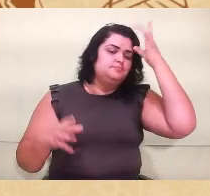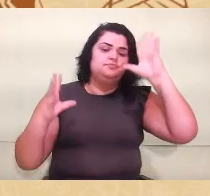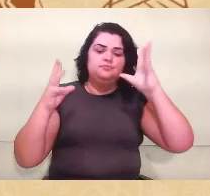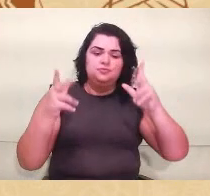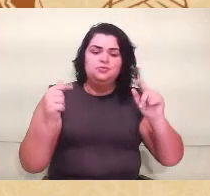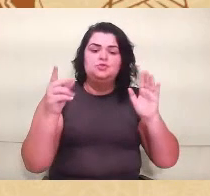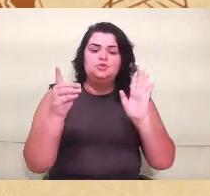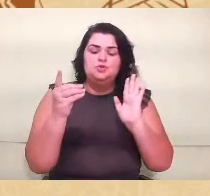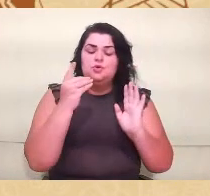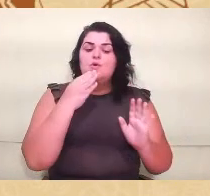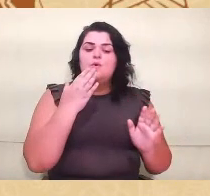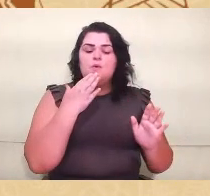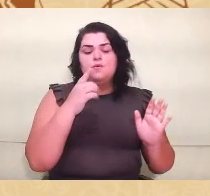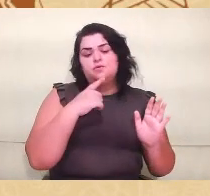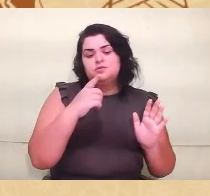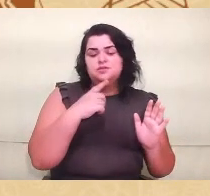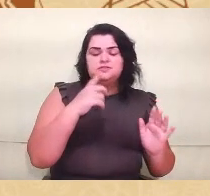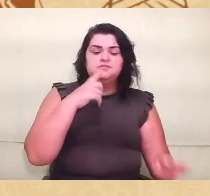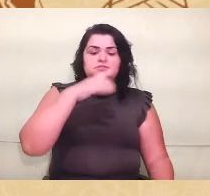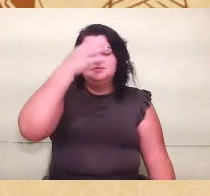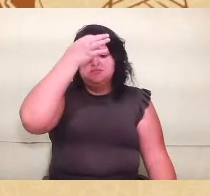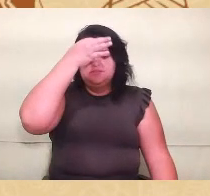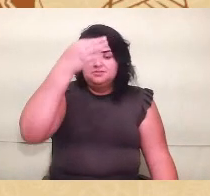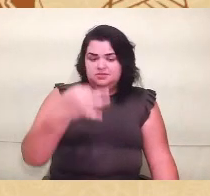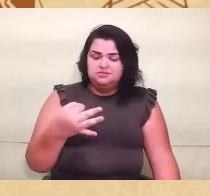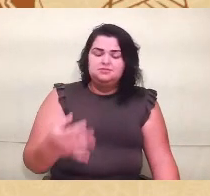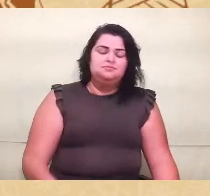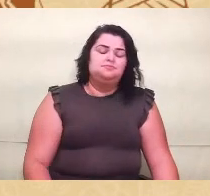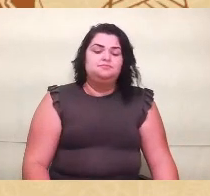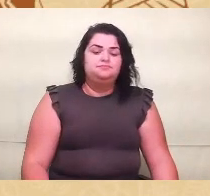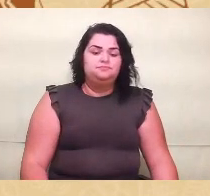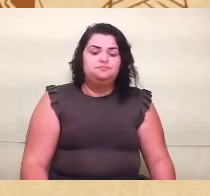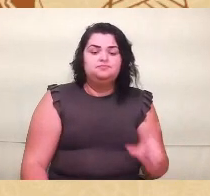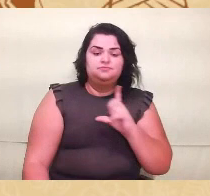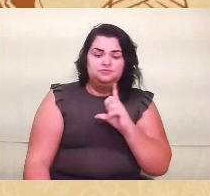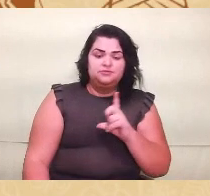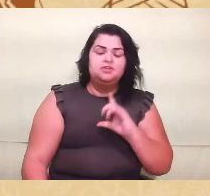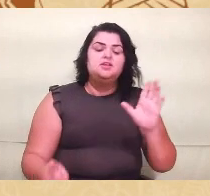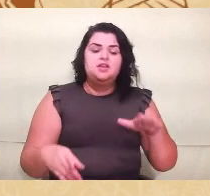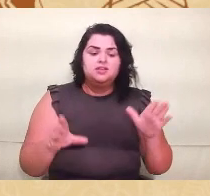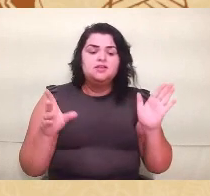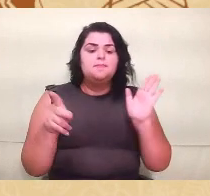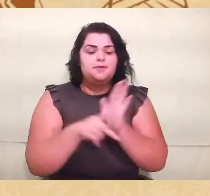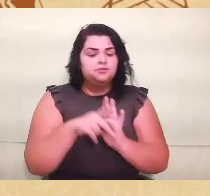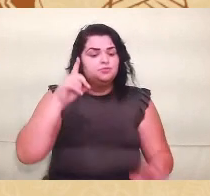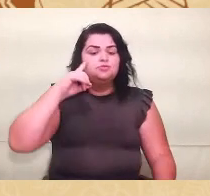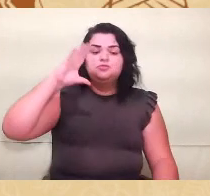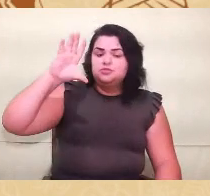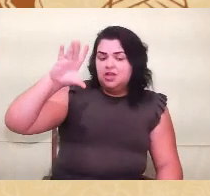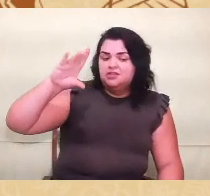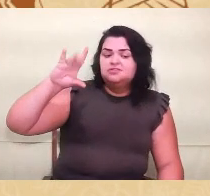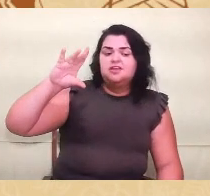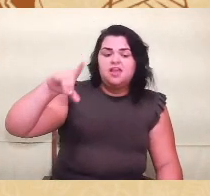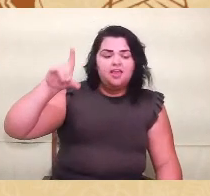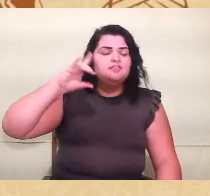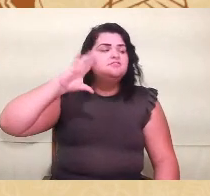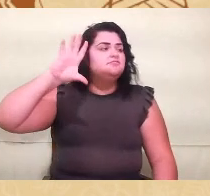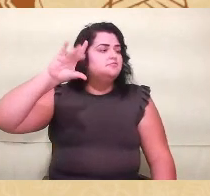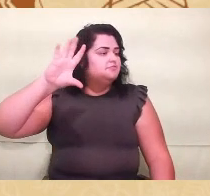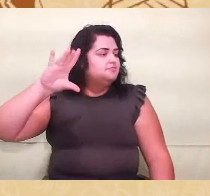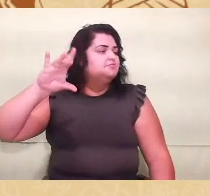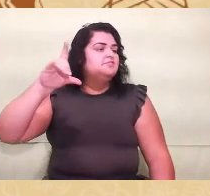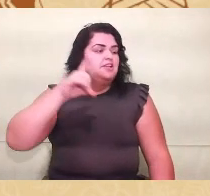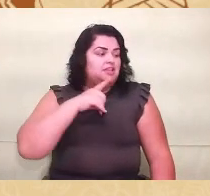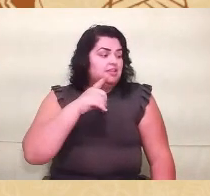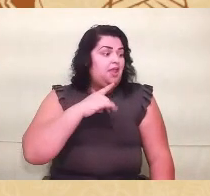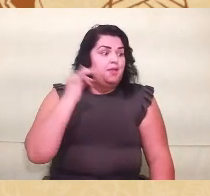ciência. Ó Tupã, por que será? Tem a ciência divina, tem a ciência